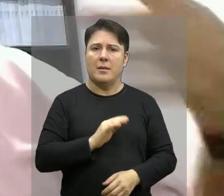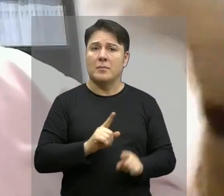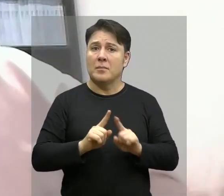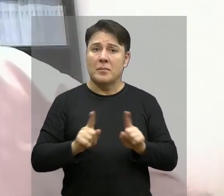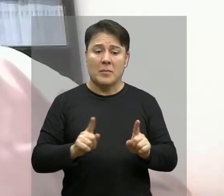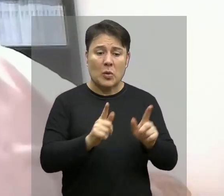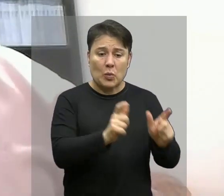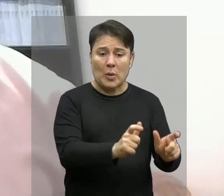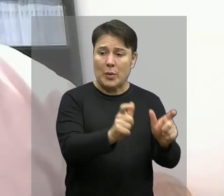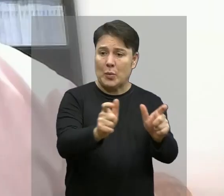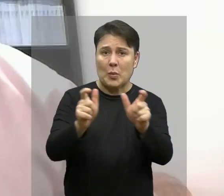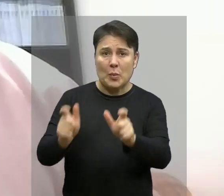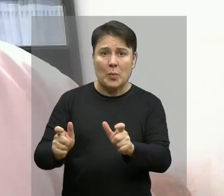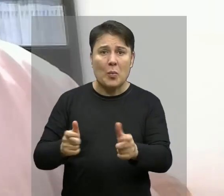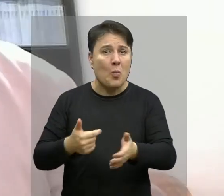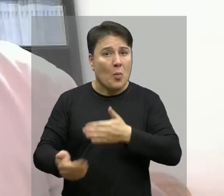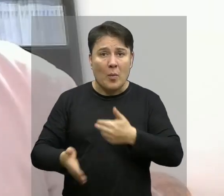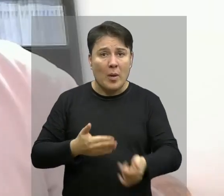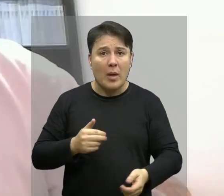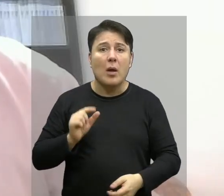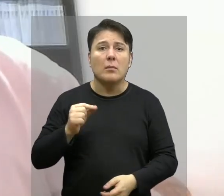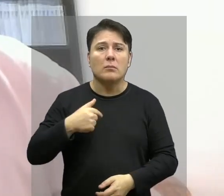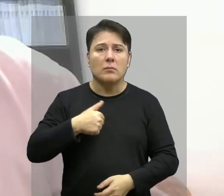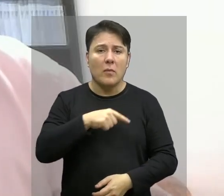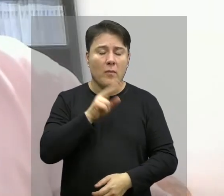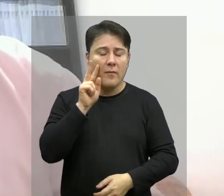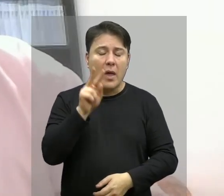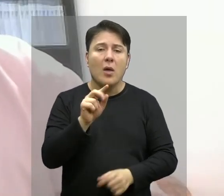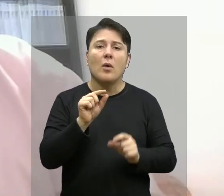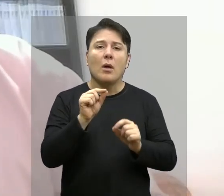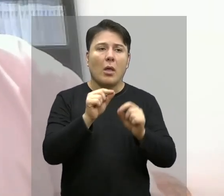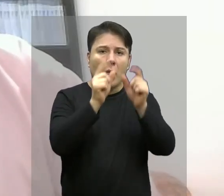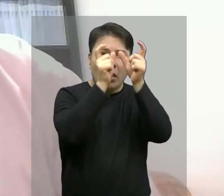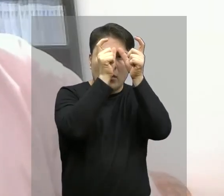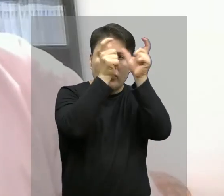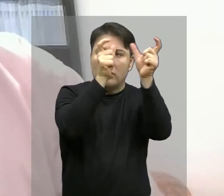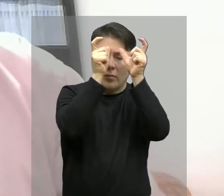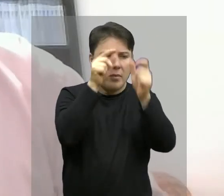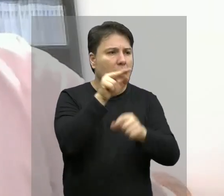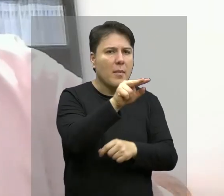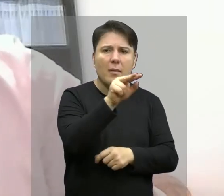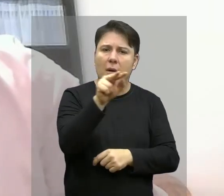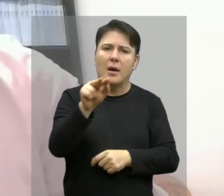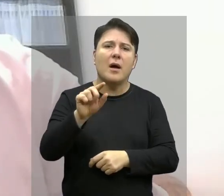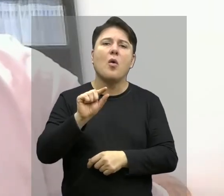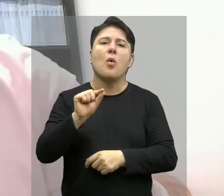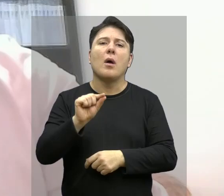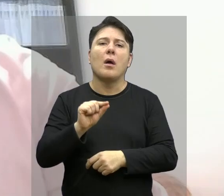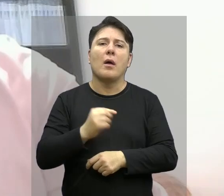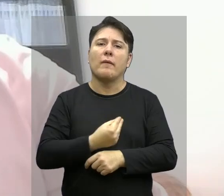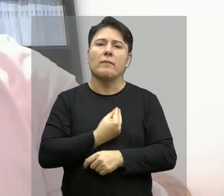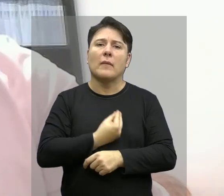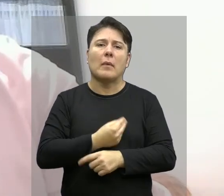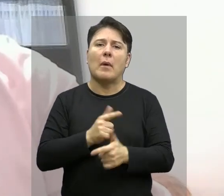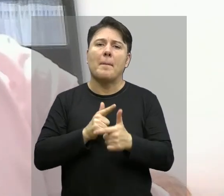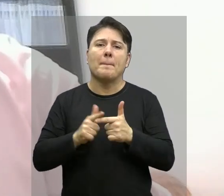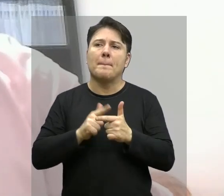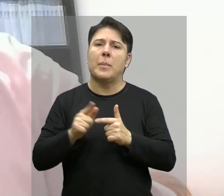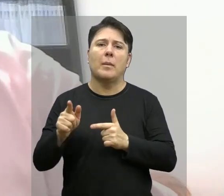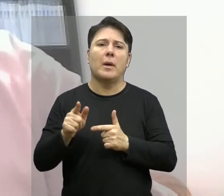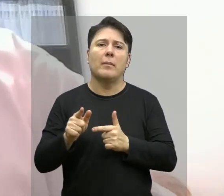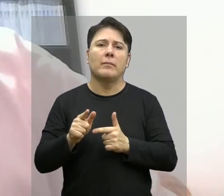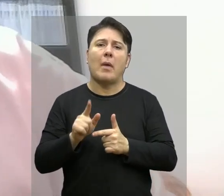qualquer lugar que a gente queira olhar para o transtorno do jogo, é só devastação. É só um problema de